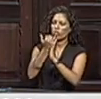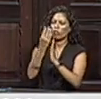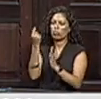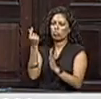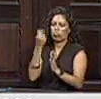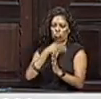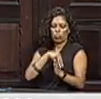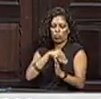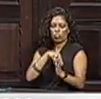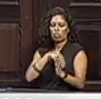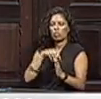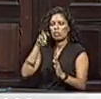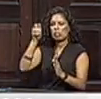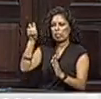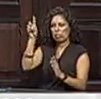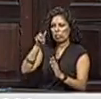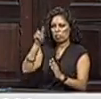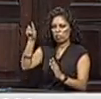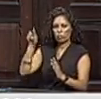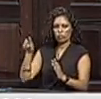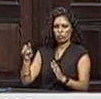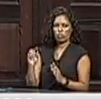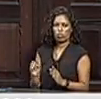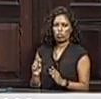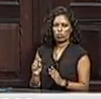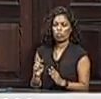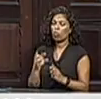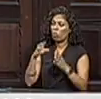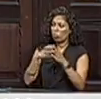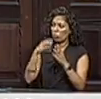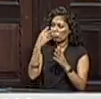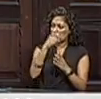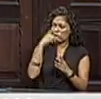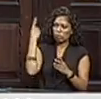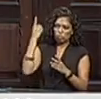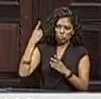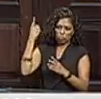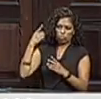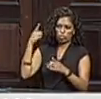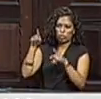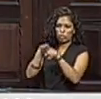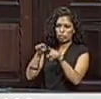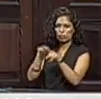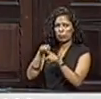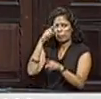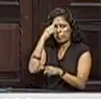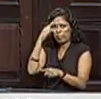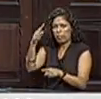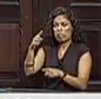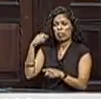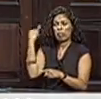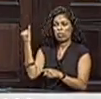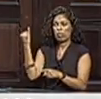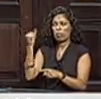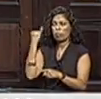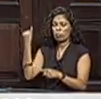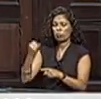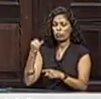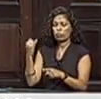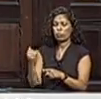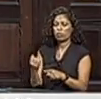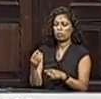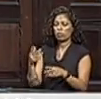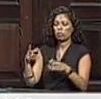E o PCdoB entende também que para a gente girar a economia,